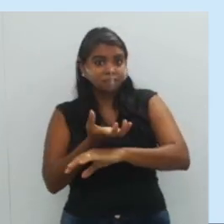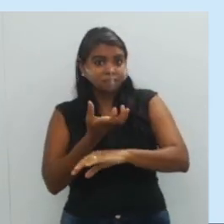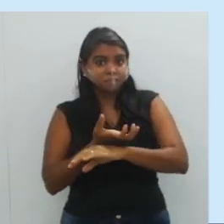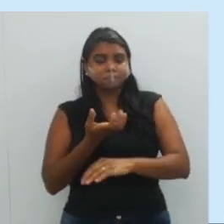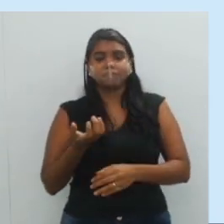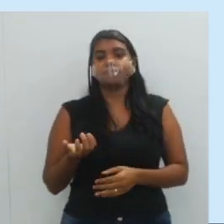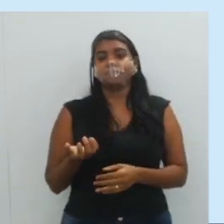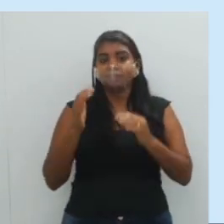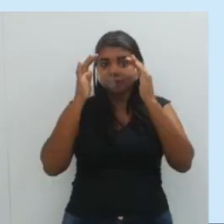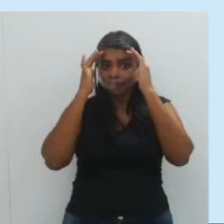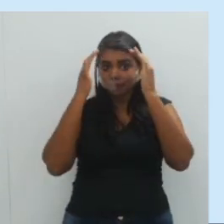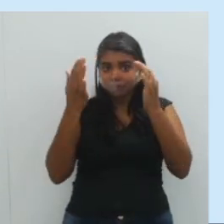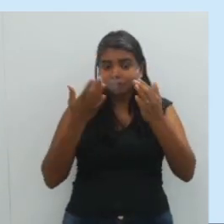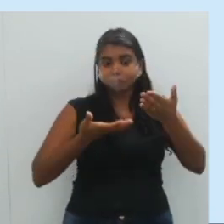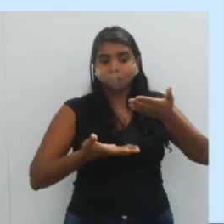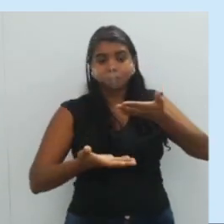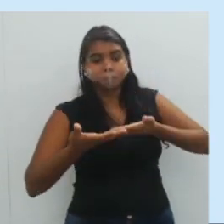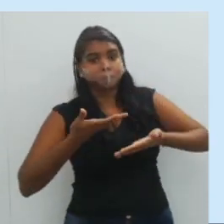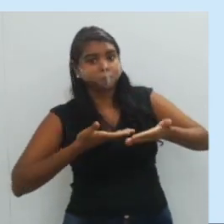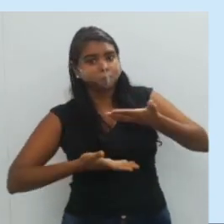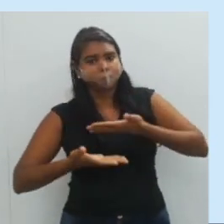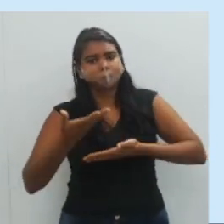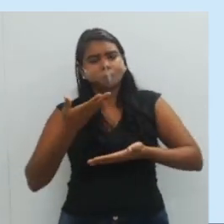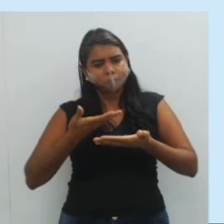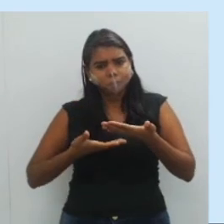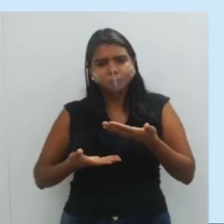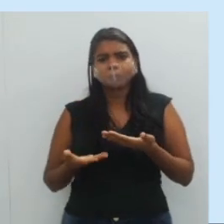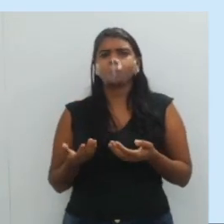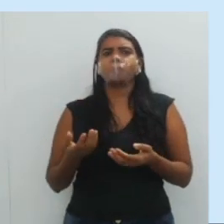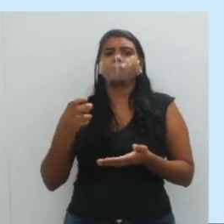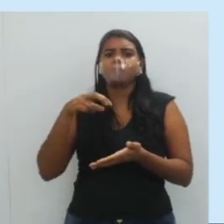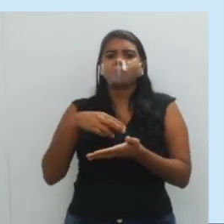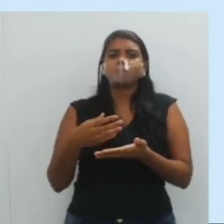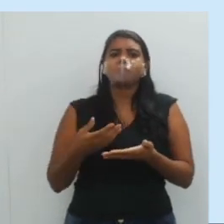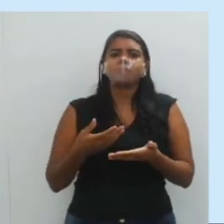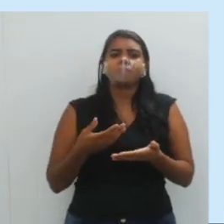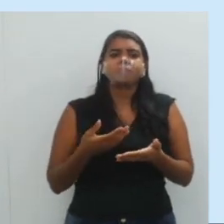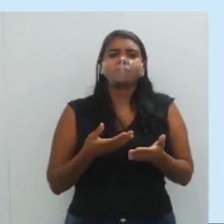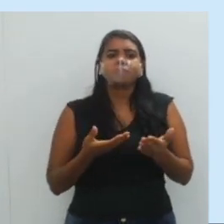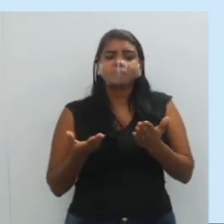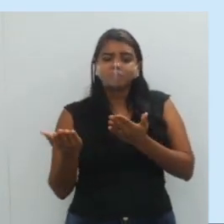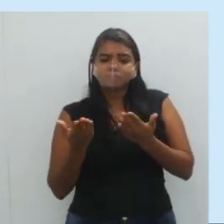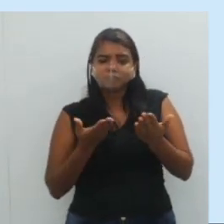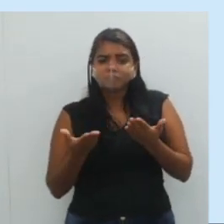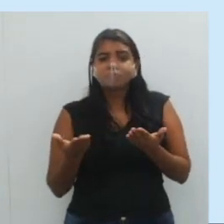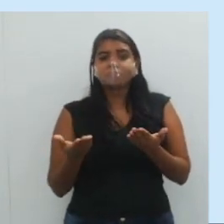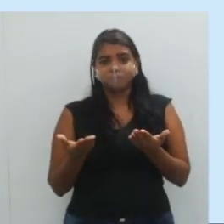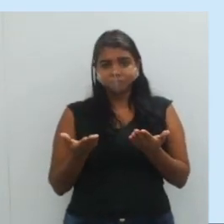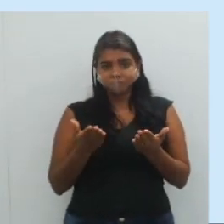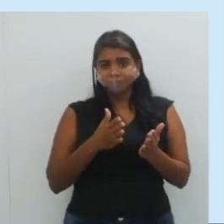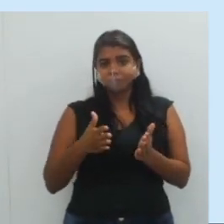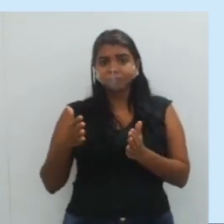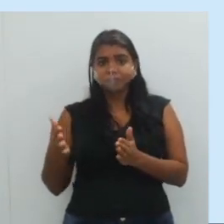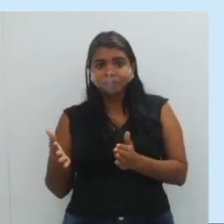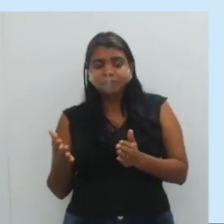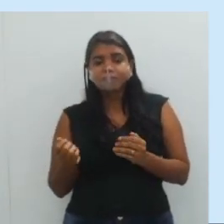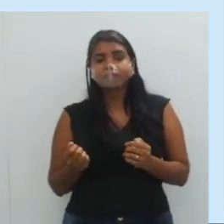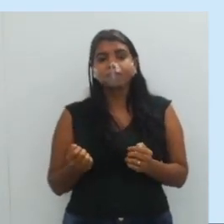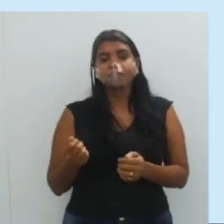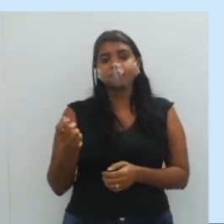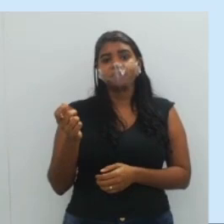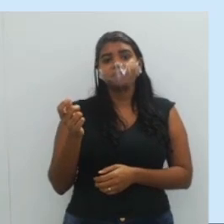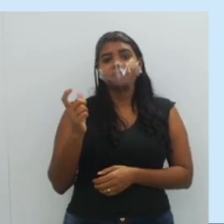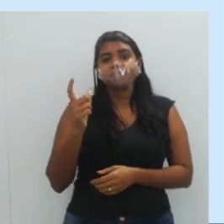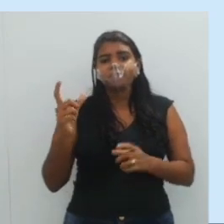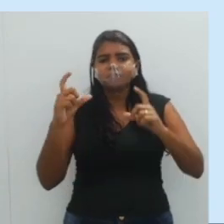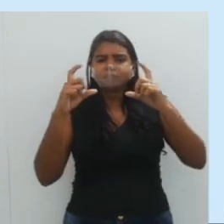o respeito, a cooperação, a humildade e a integridade, entre tantos, certo? Então são